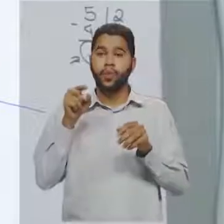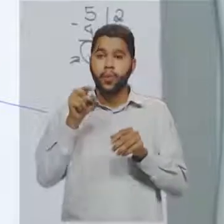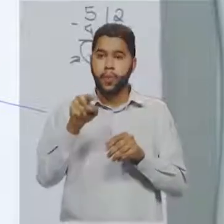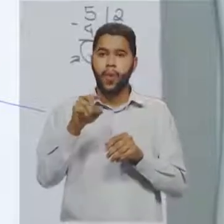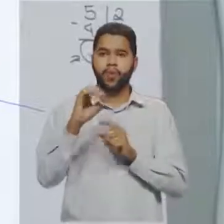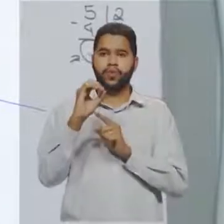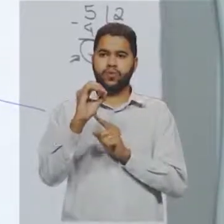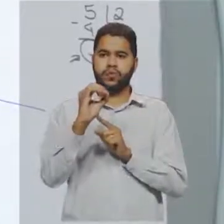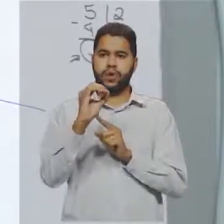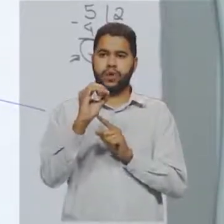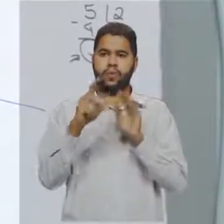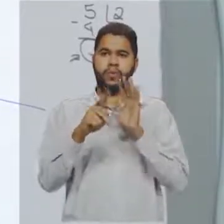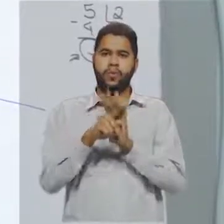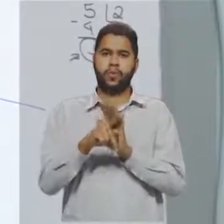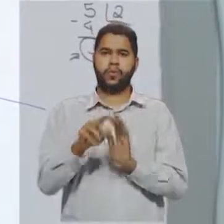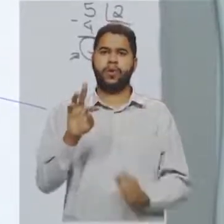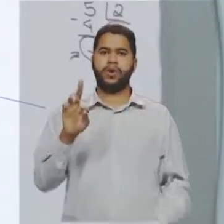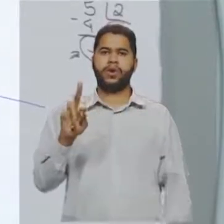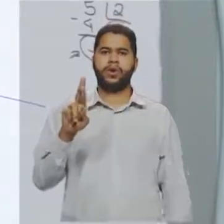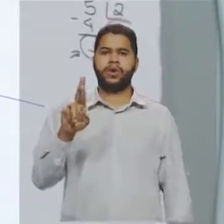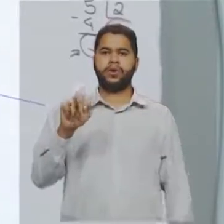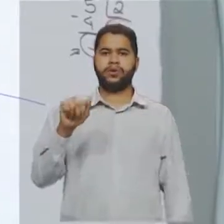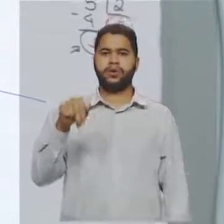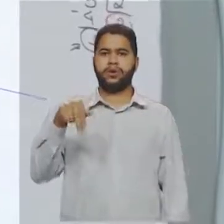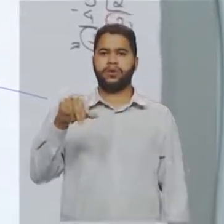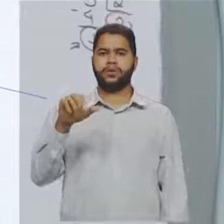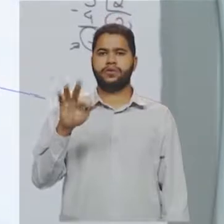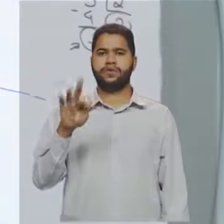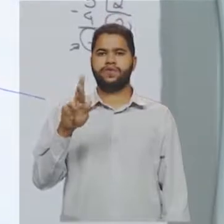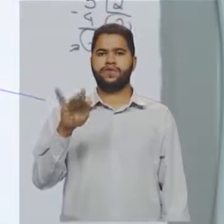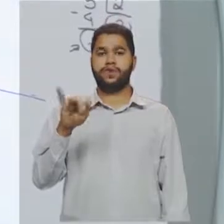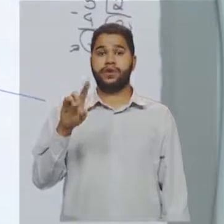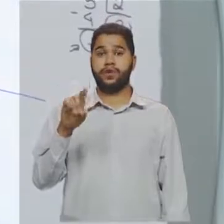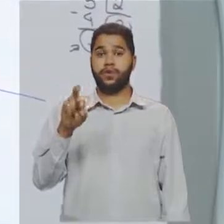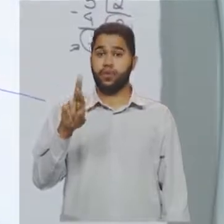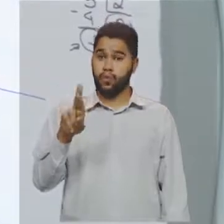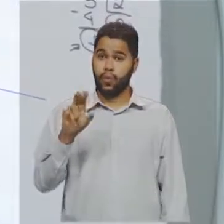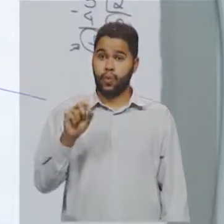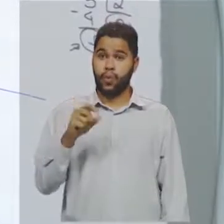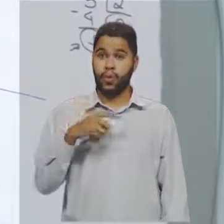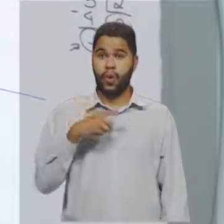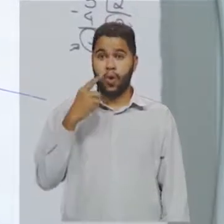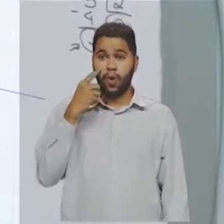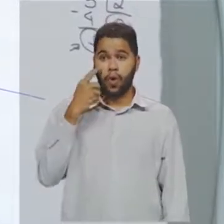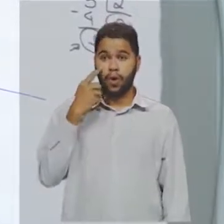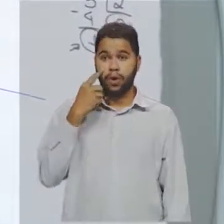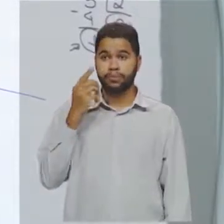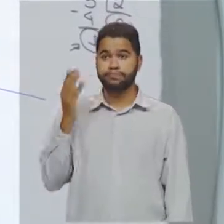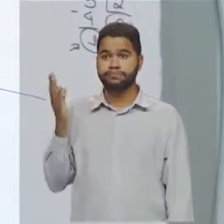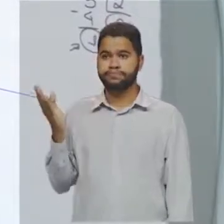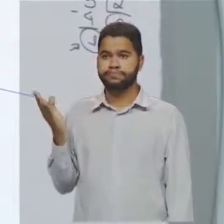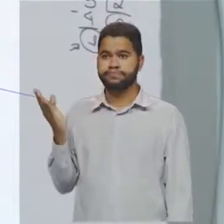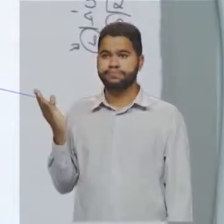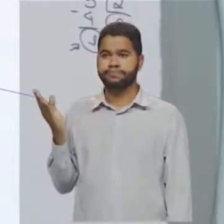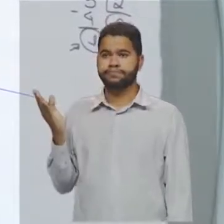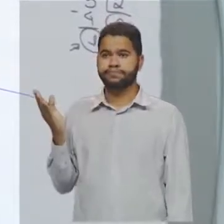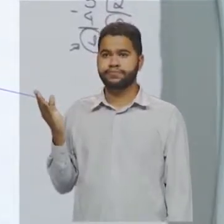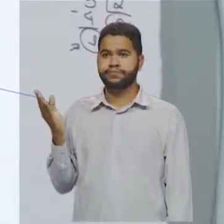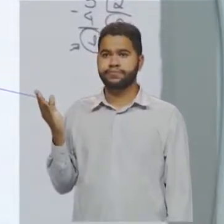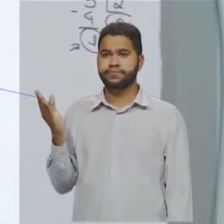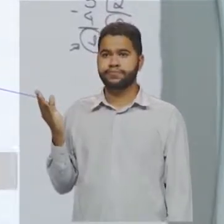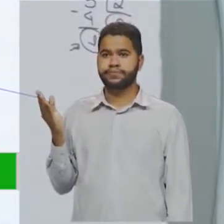transferidor. Então, no caso, a gente coloca o centro do transferidor, né, o centro